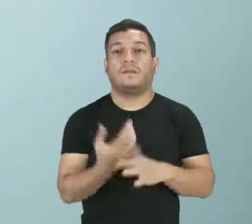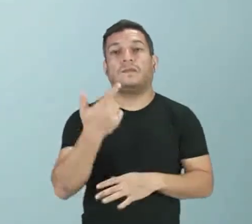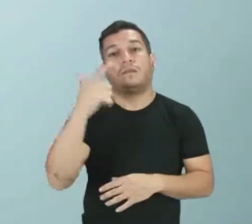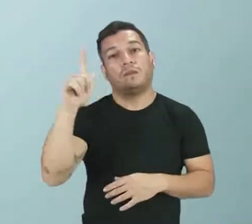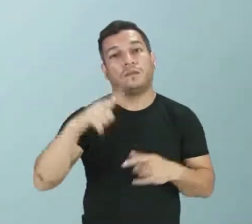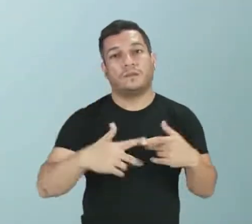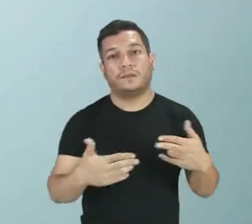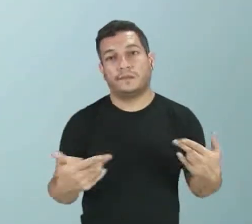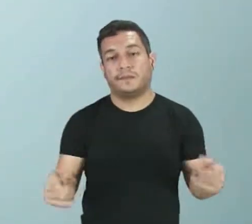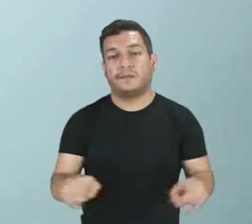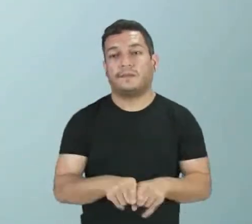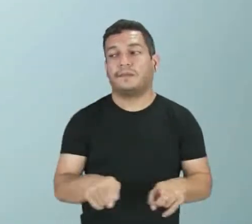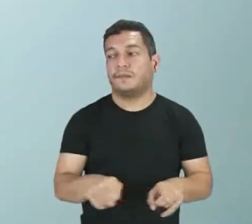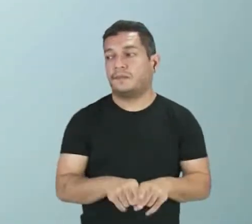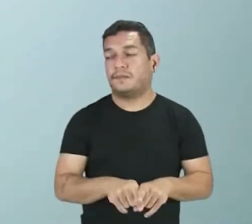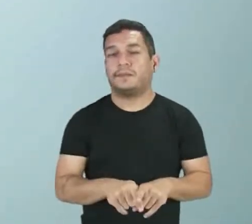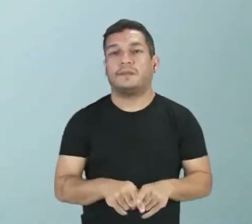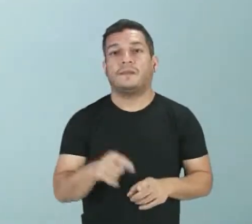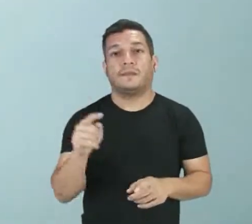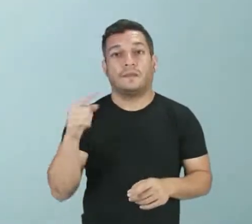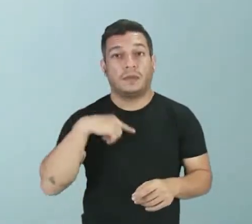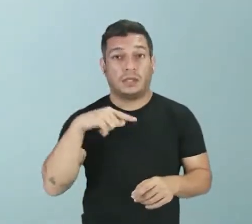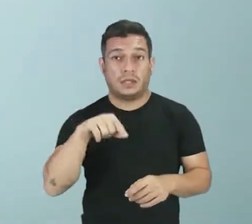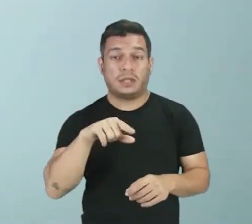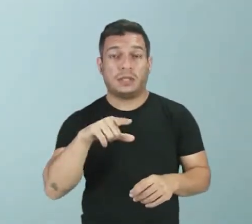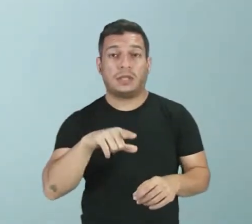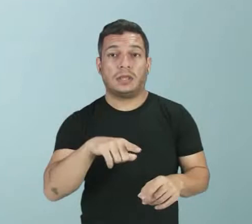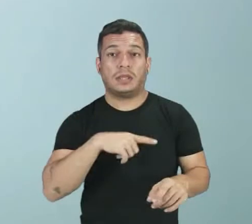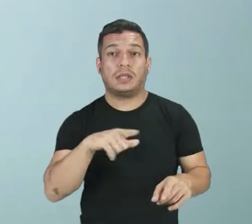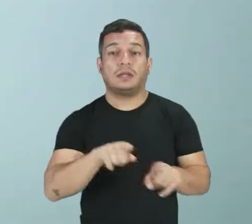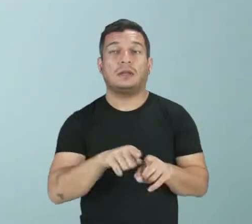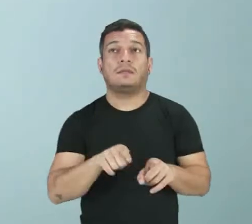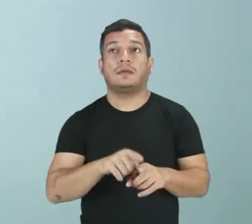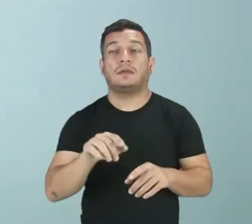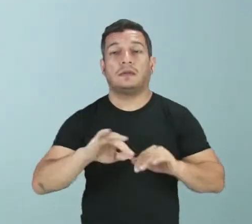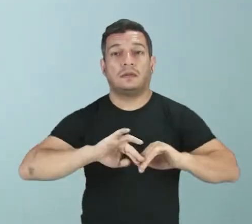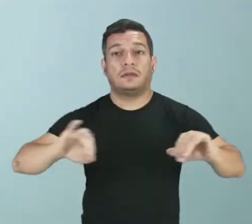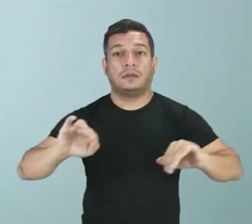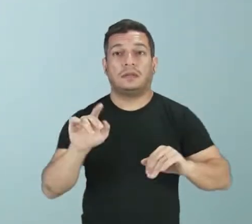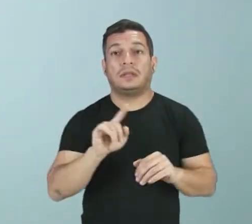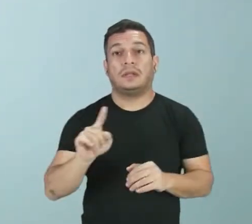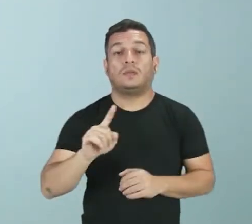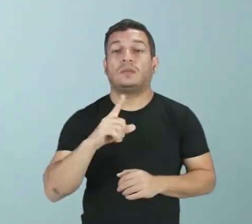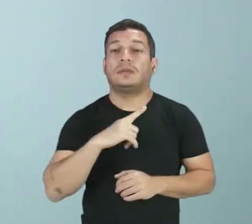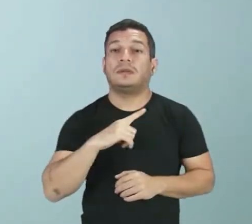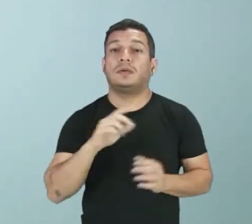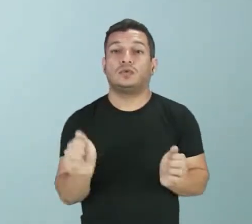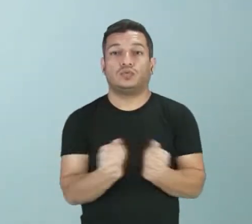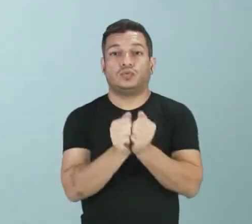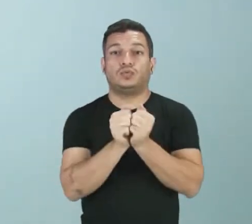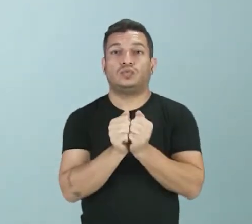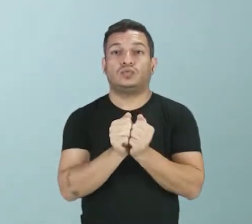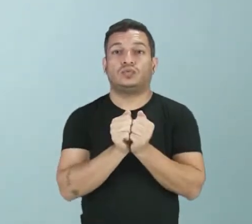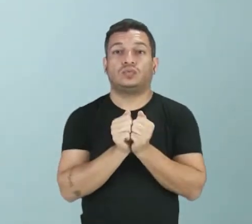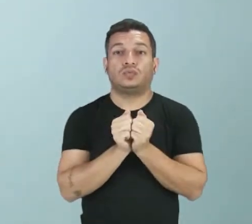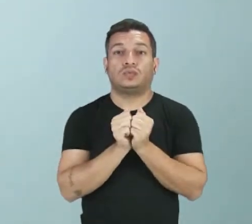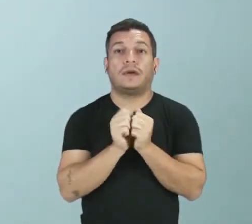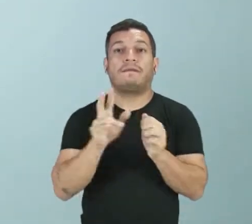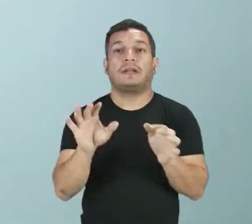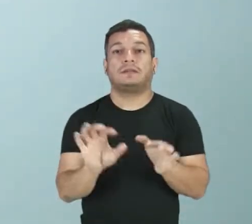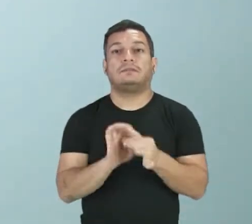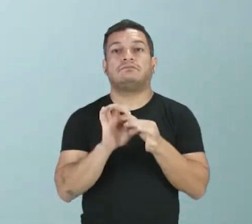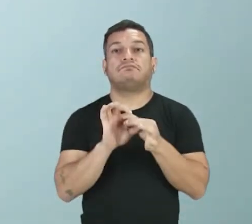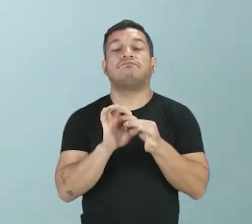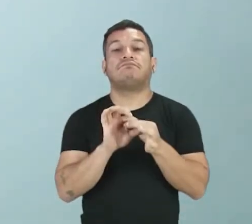outros materiais, aqui a gente tem não uma separação, a gente tem uma junção. Eles vão se